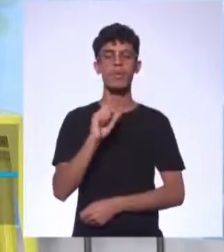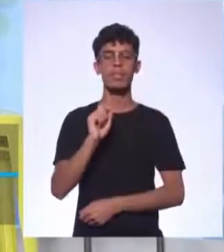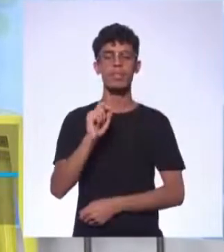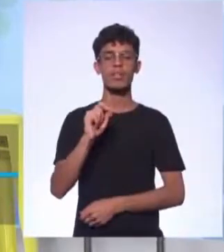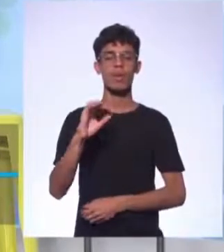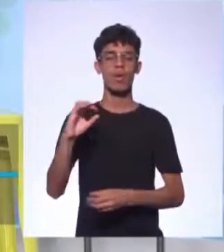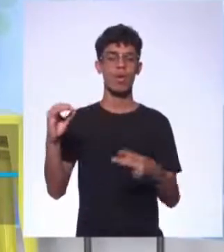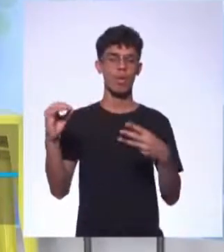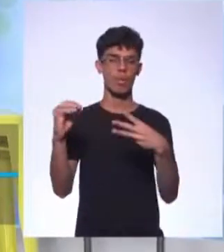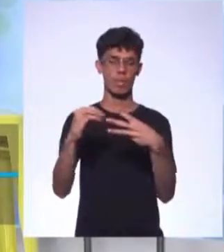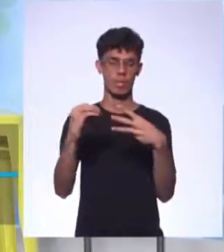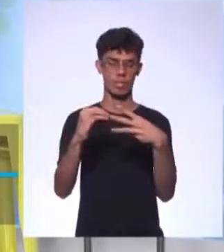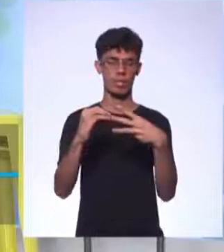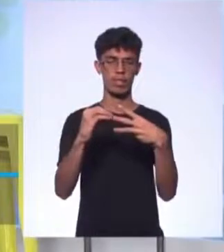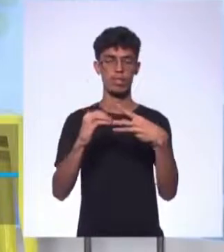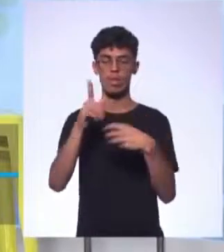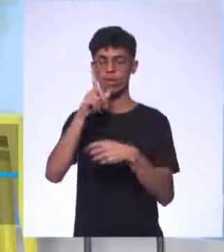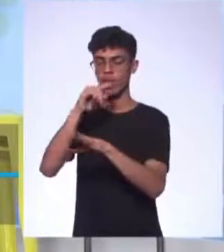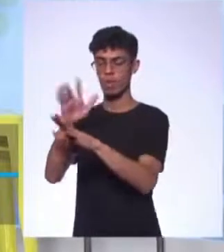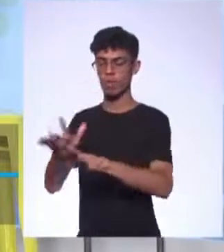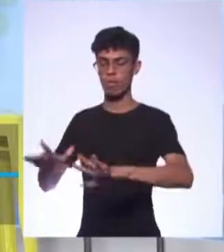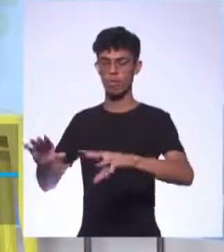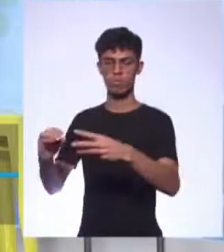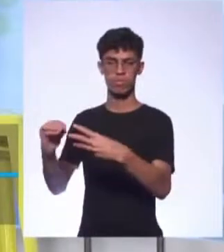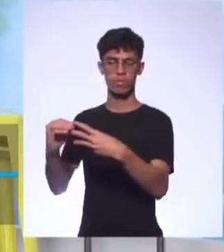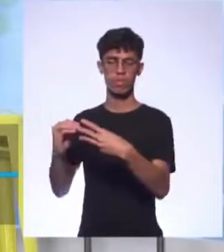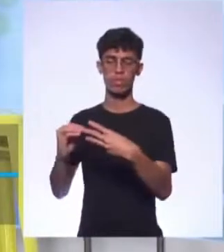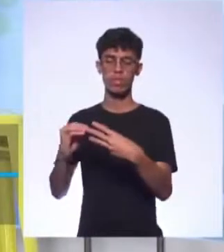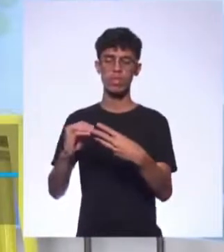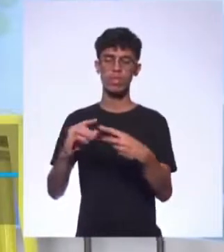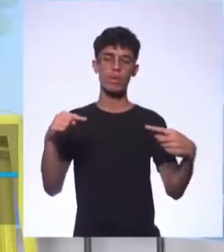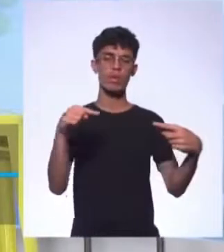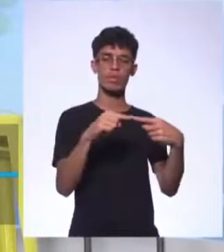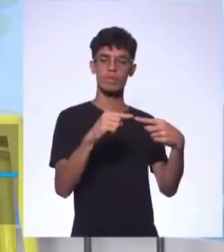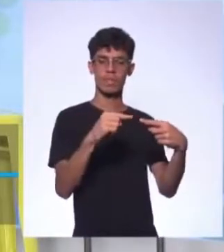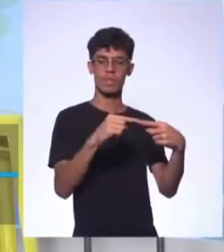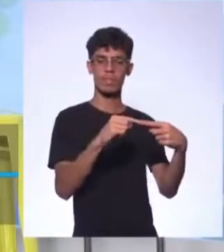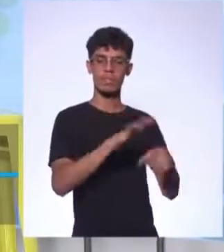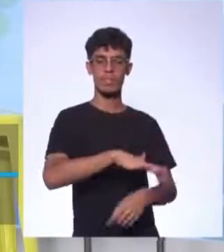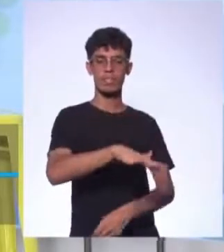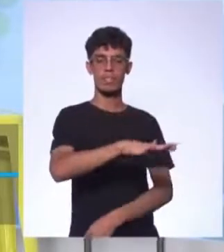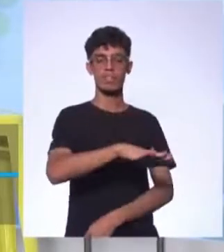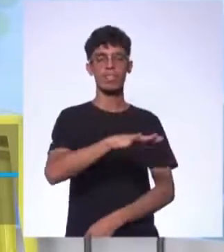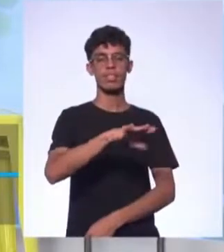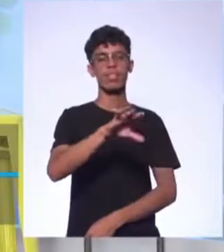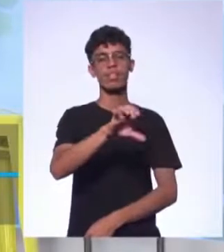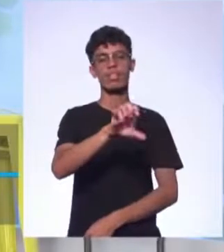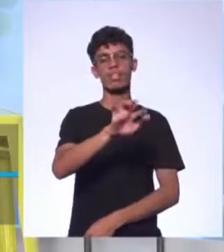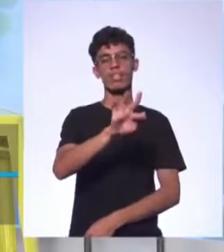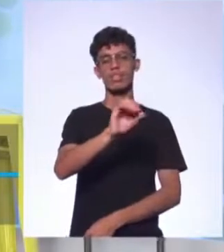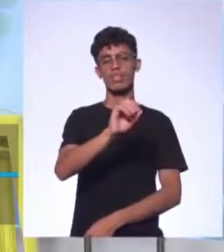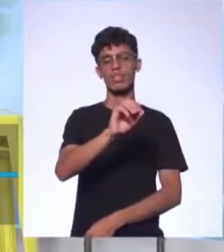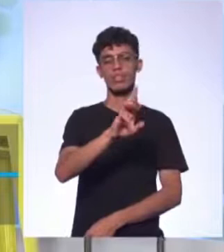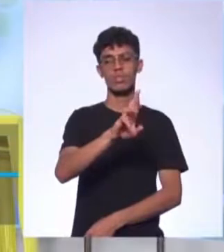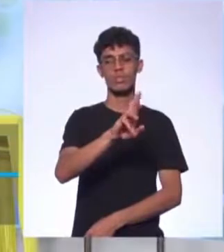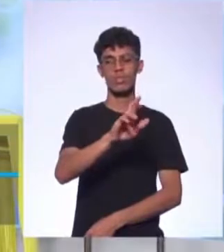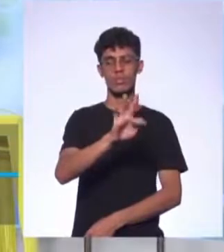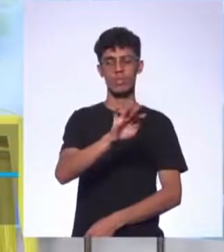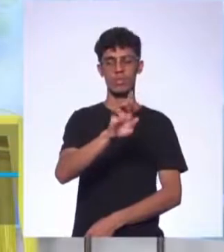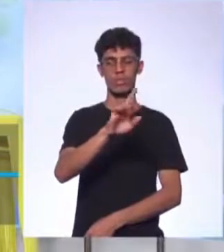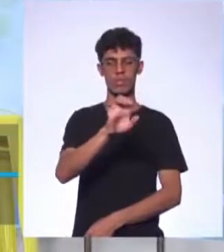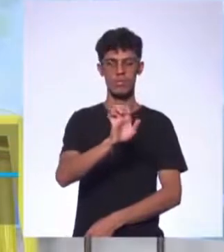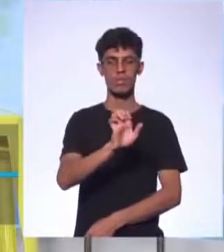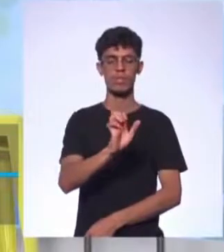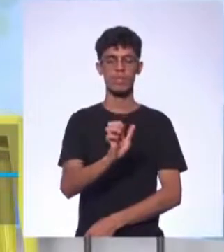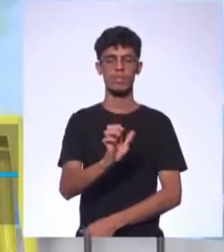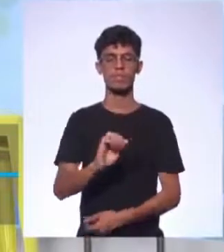se combina com as moléculas de trióxido de enxofre e produz o ácido sulfúrico. Então, você